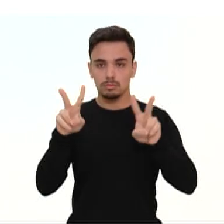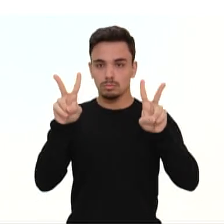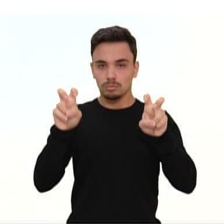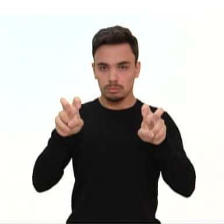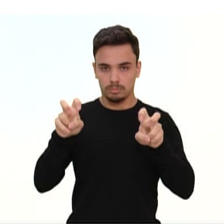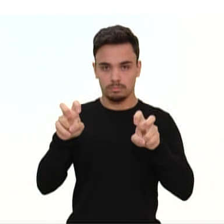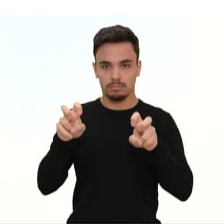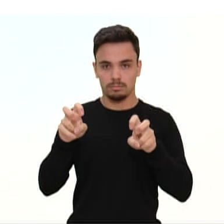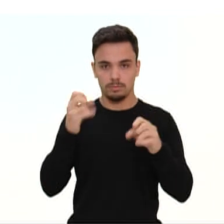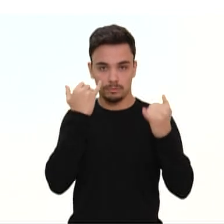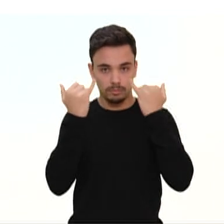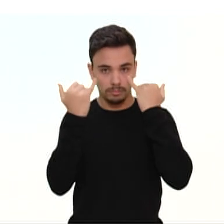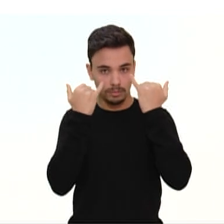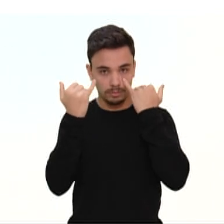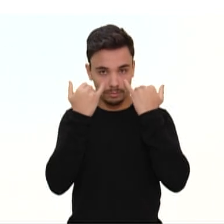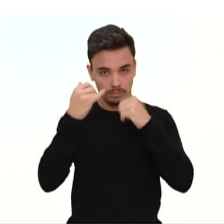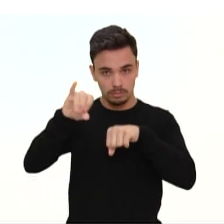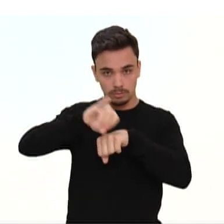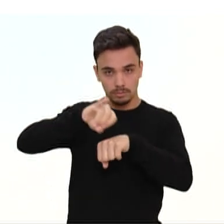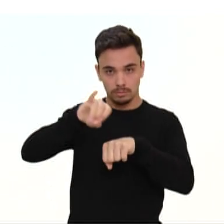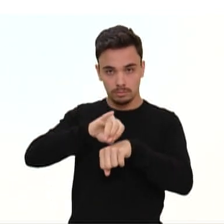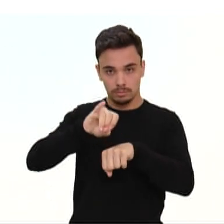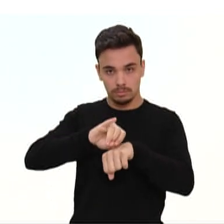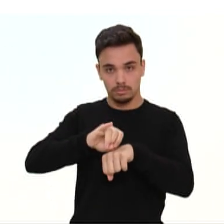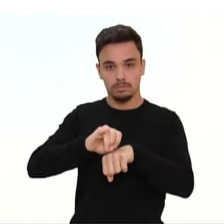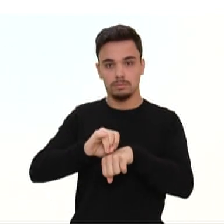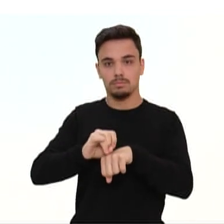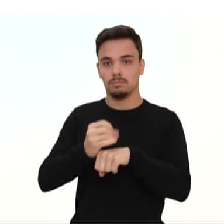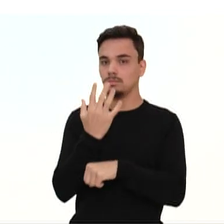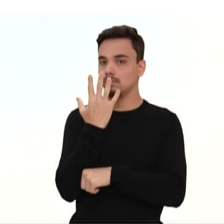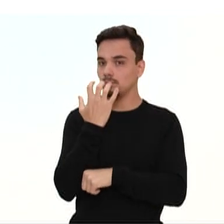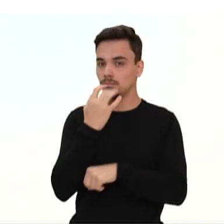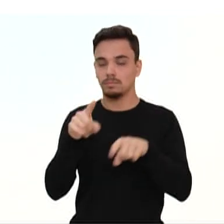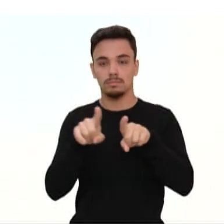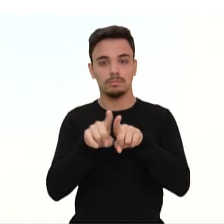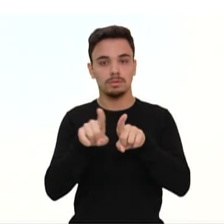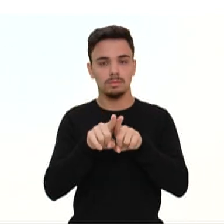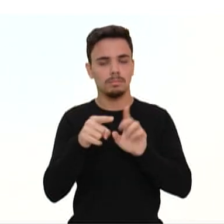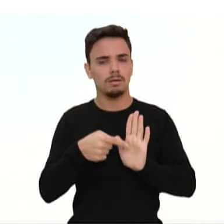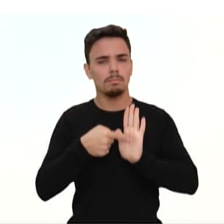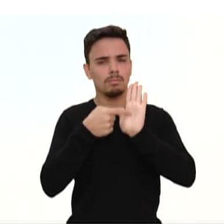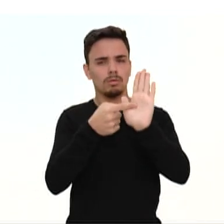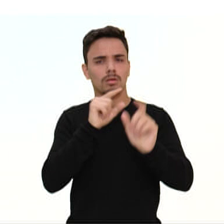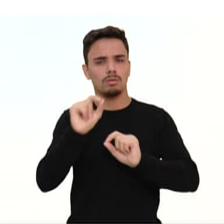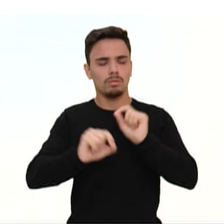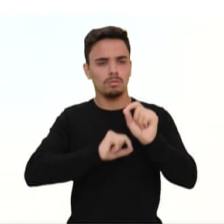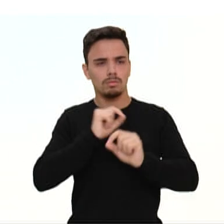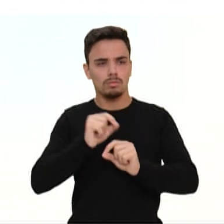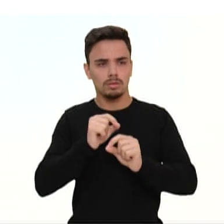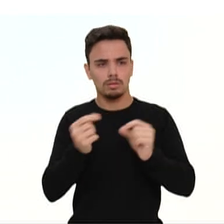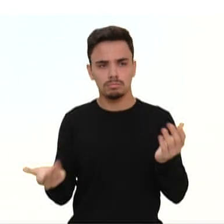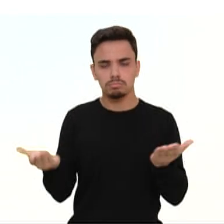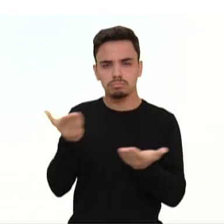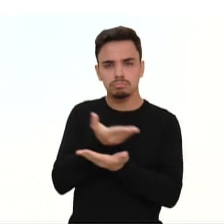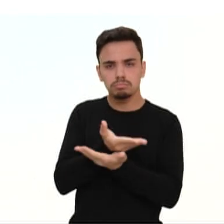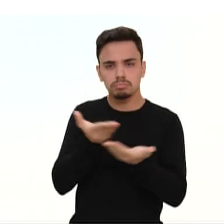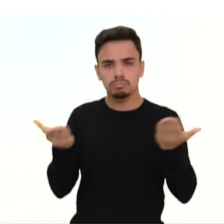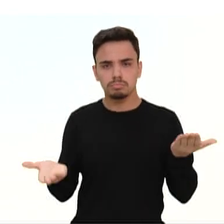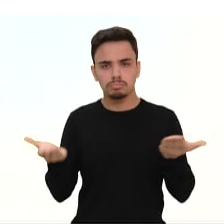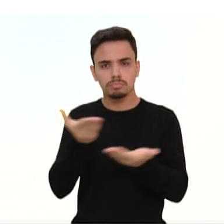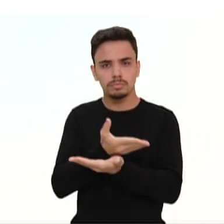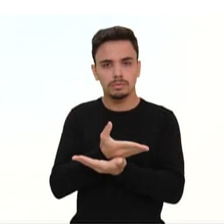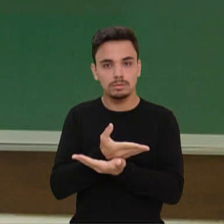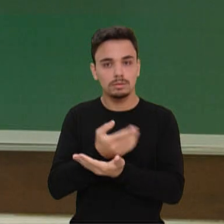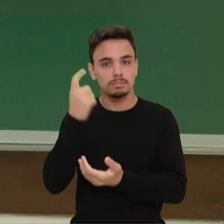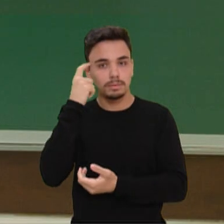de Friedrich Nietzsche e apontar a possibilidade de articulação entre as ideias de Nietzsche